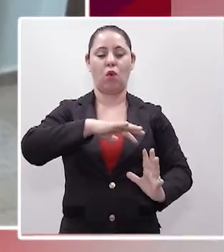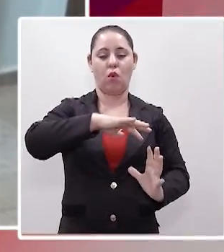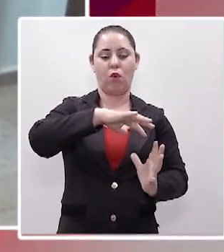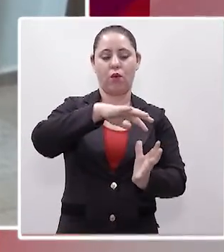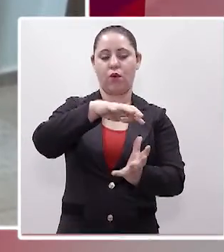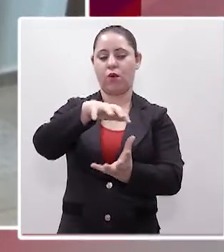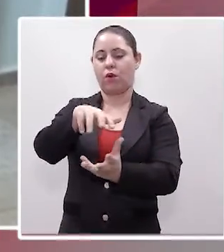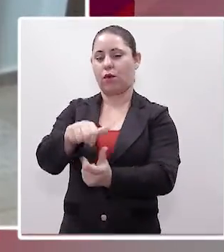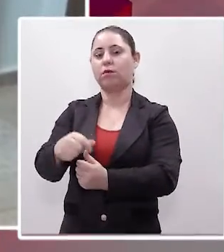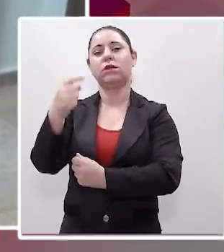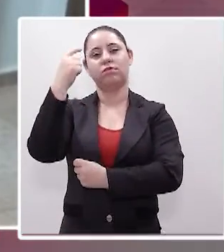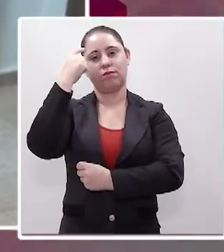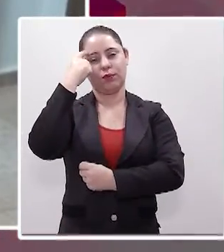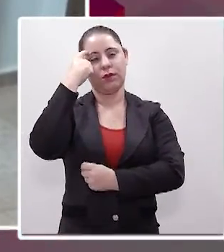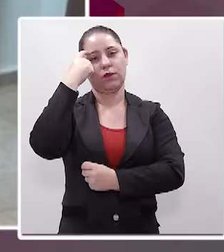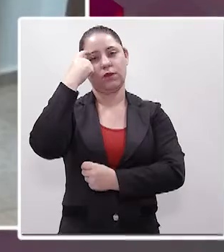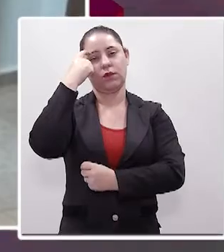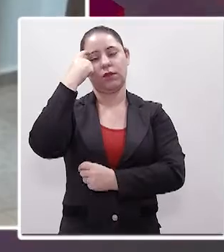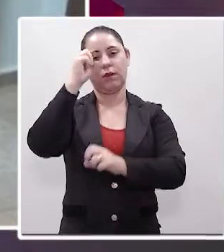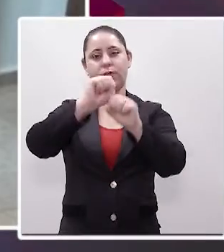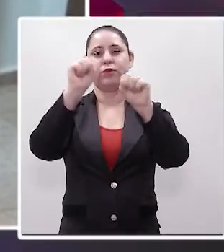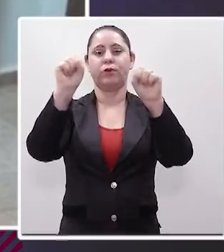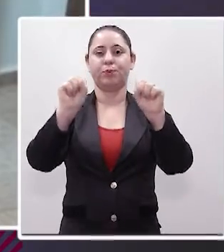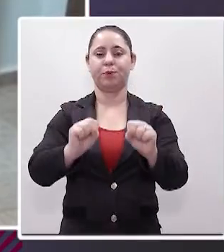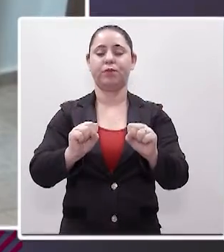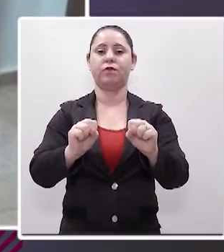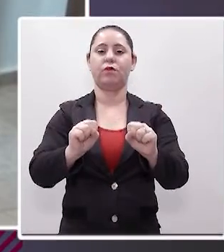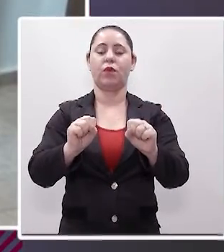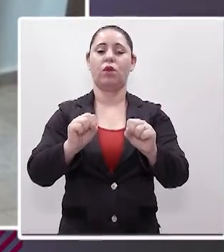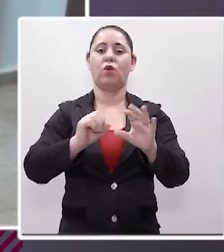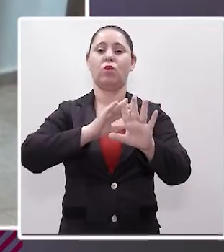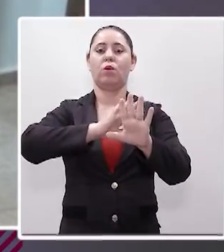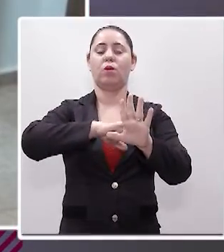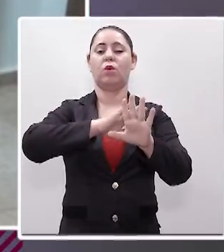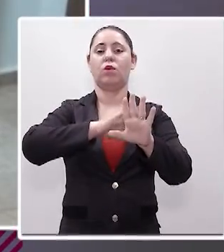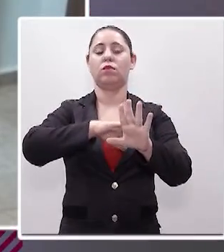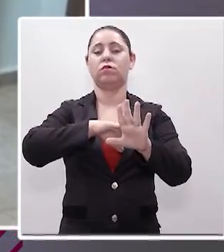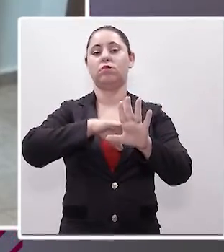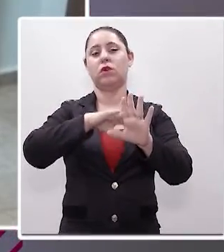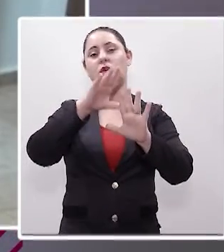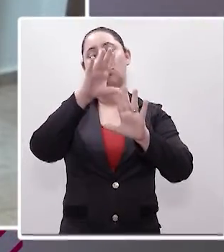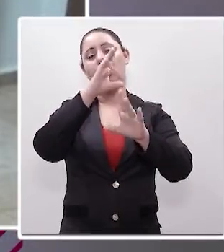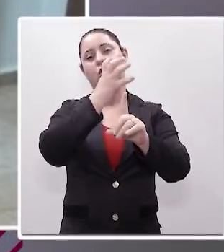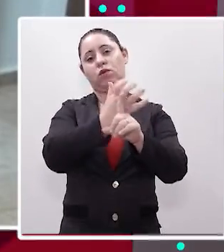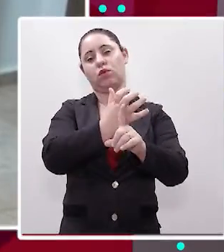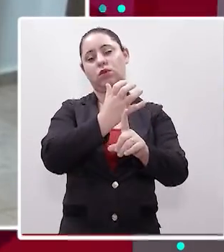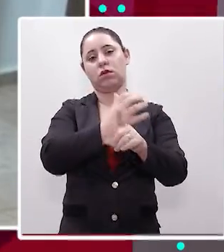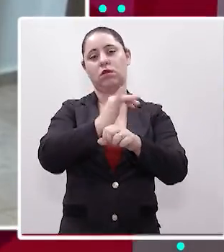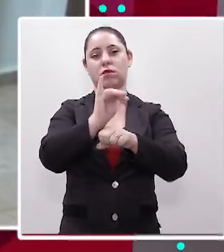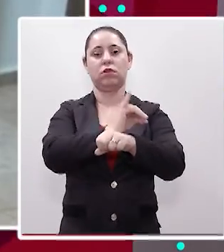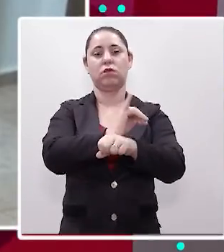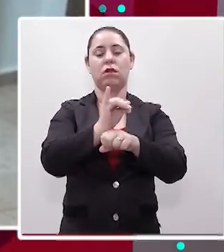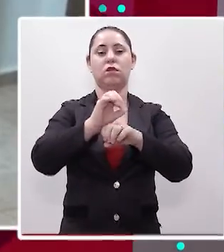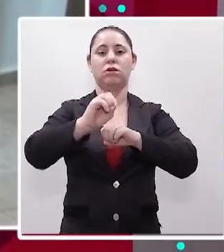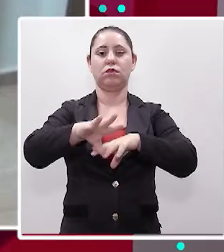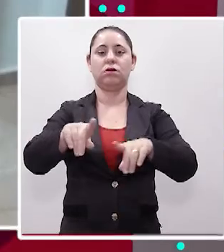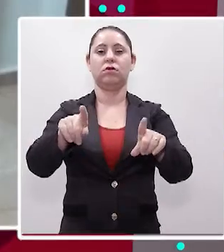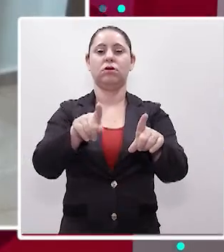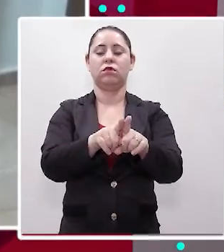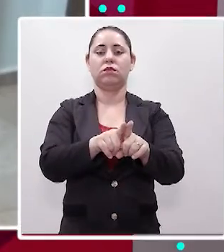comunidade educacional do mundo inteiro está revendo seus sistemas, revendo suas metodologias, revendo